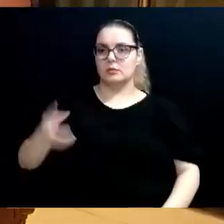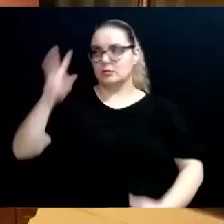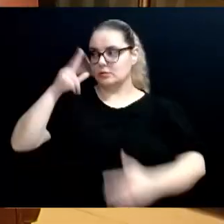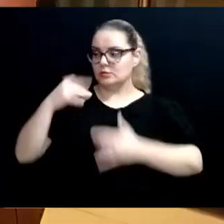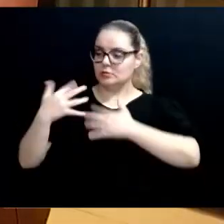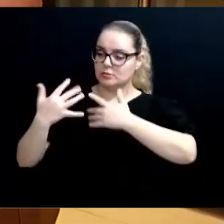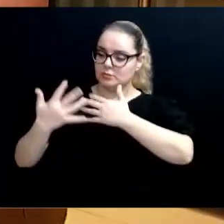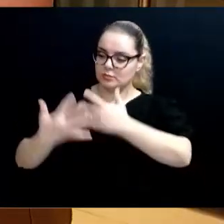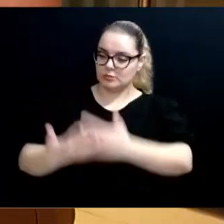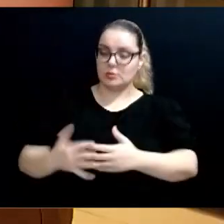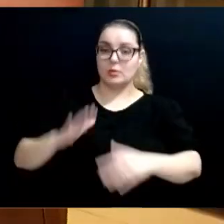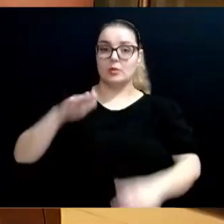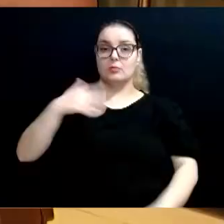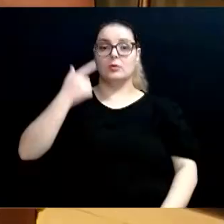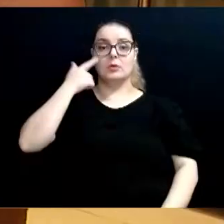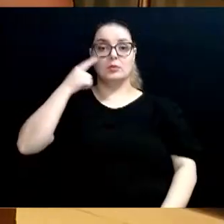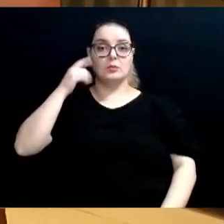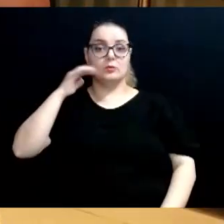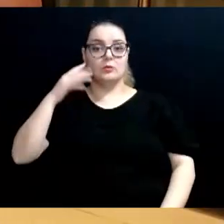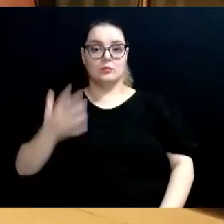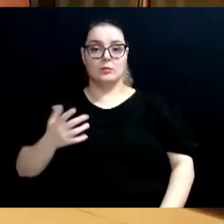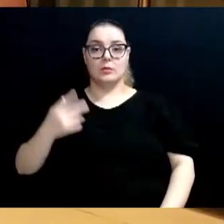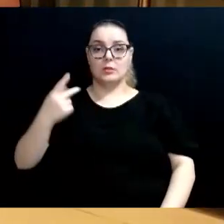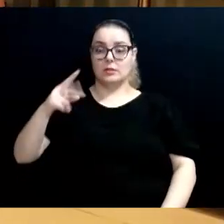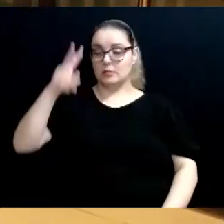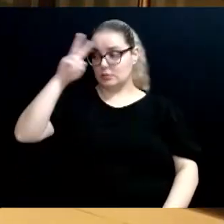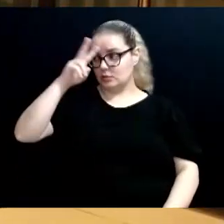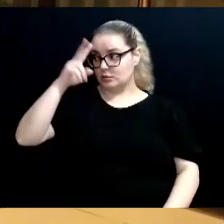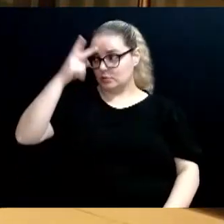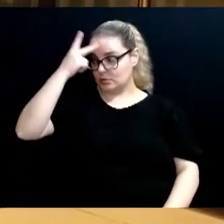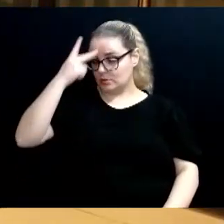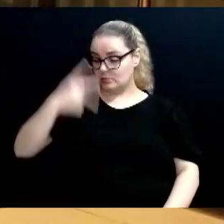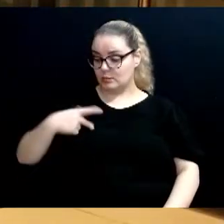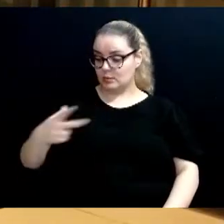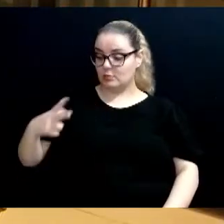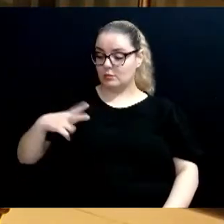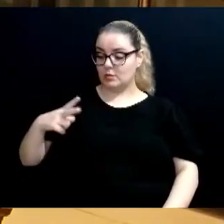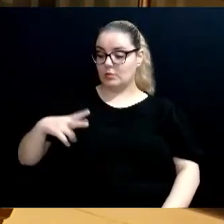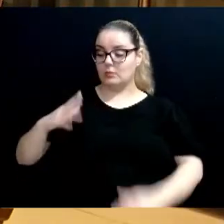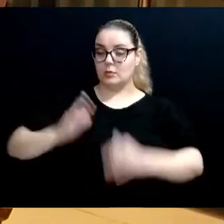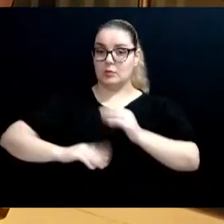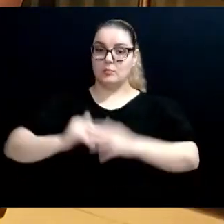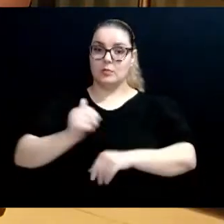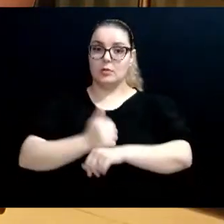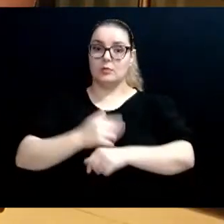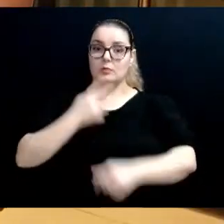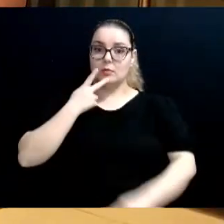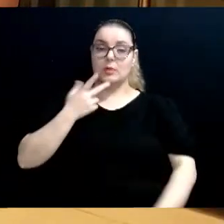para né? você, como que é essa trajetória